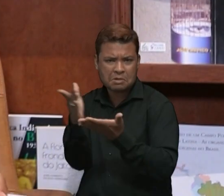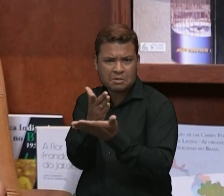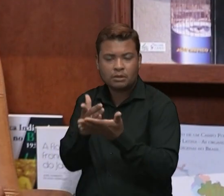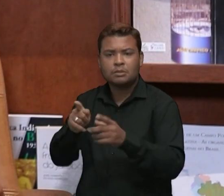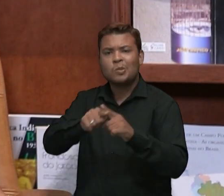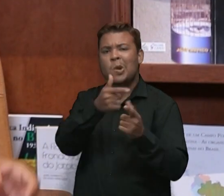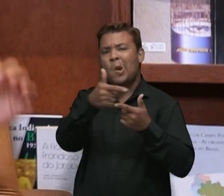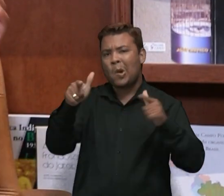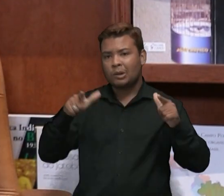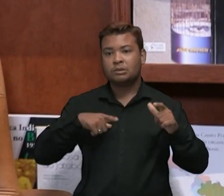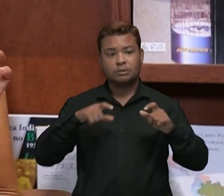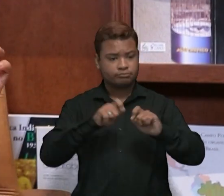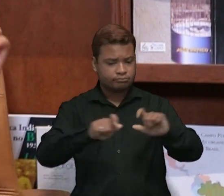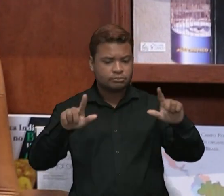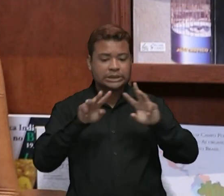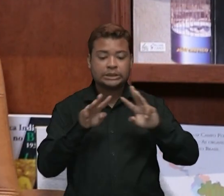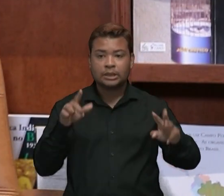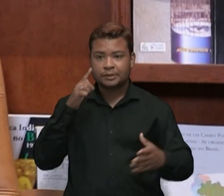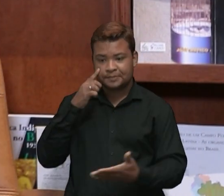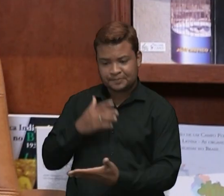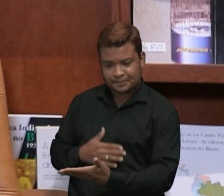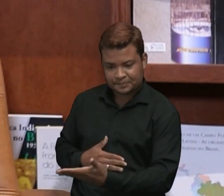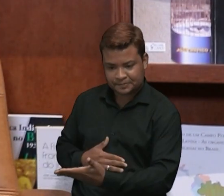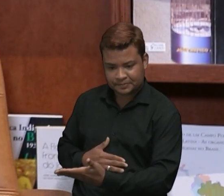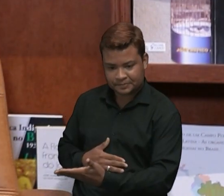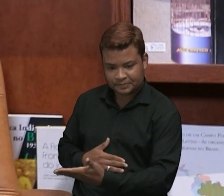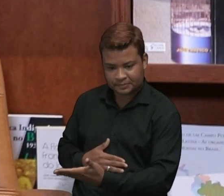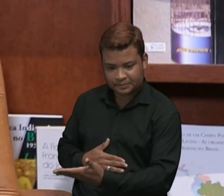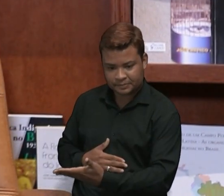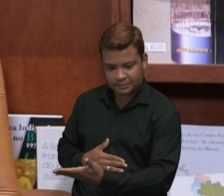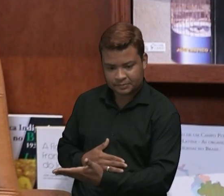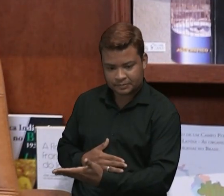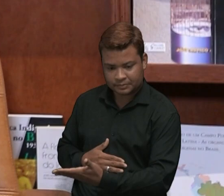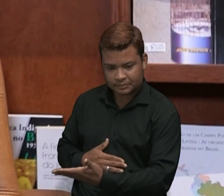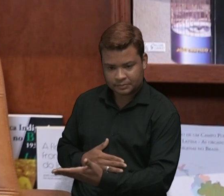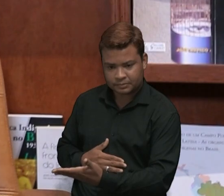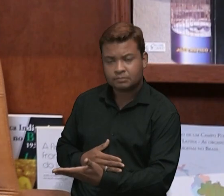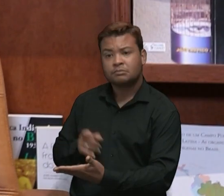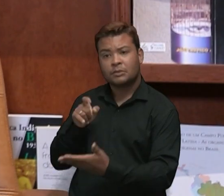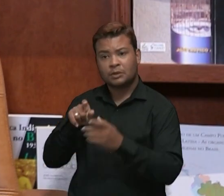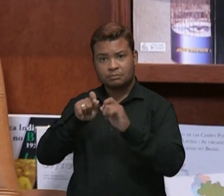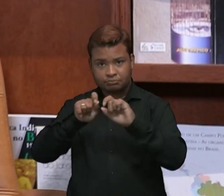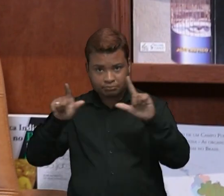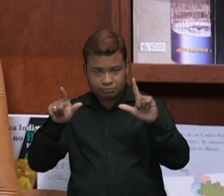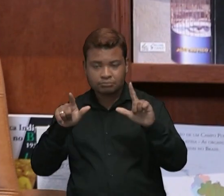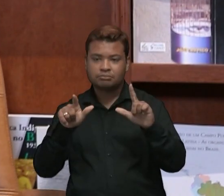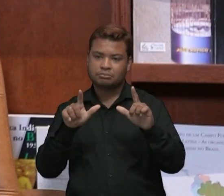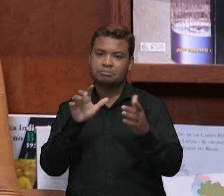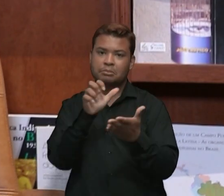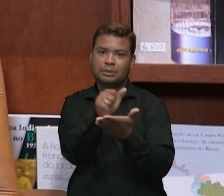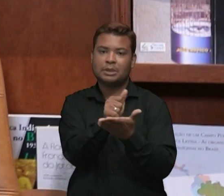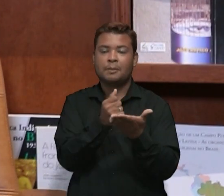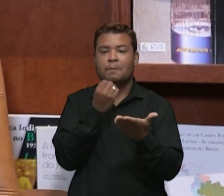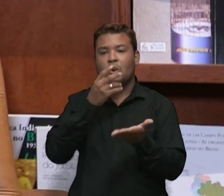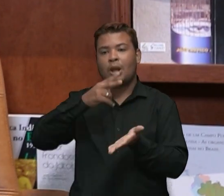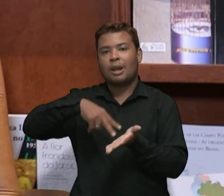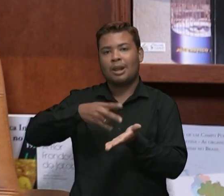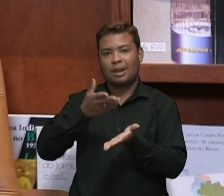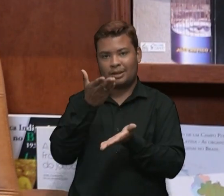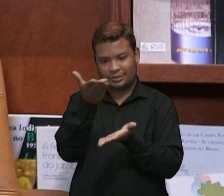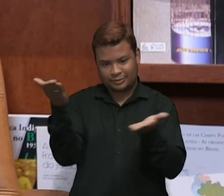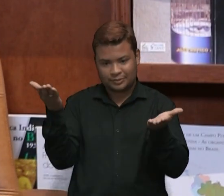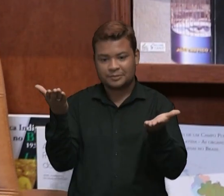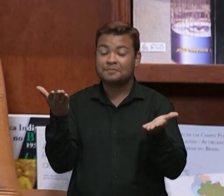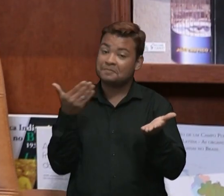no site, então, editora.fg.br. Acesse, adquira o seu e boa leitura,